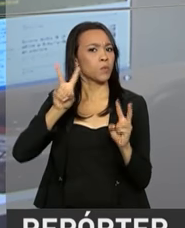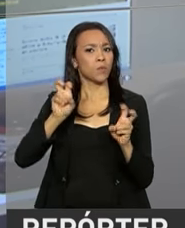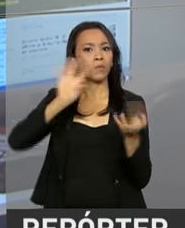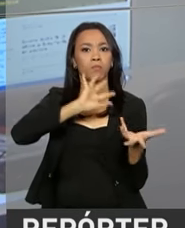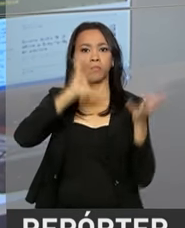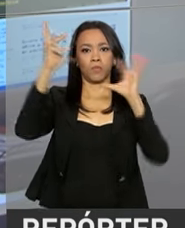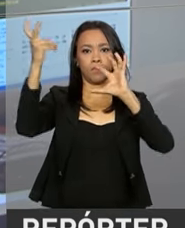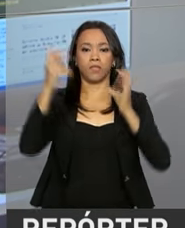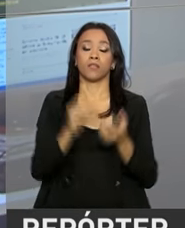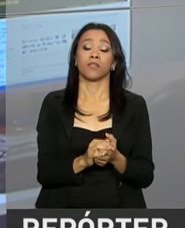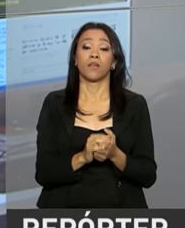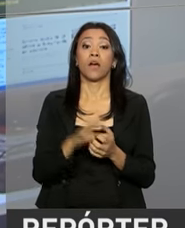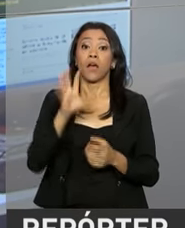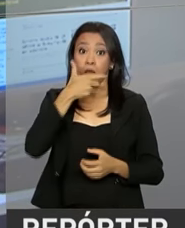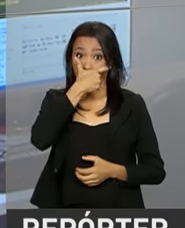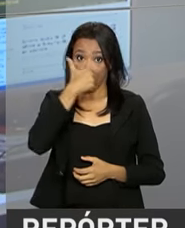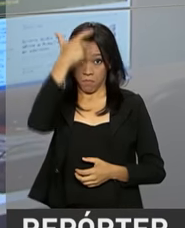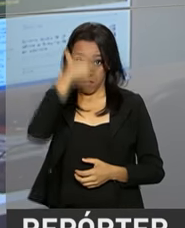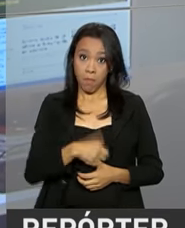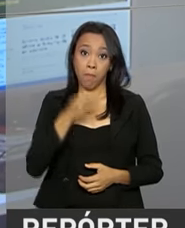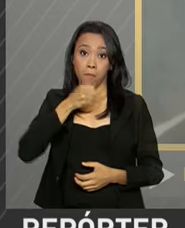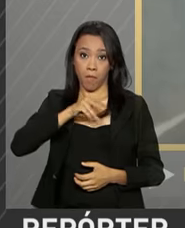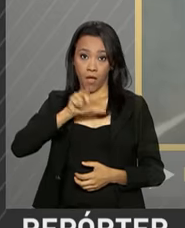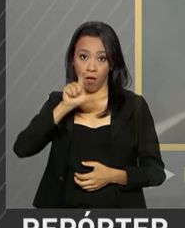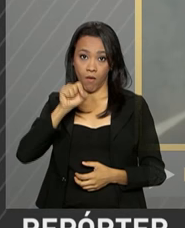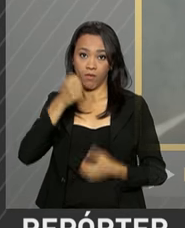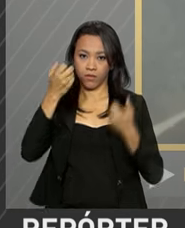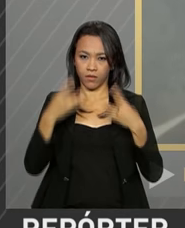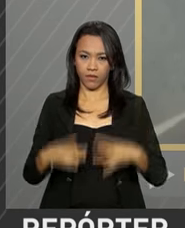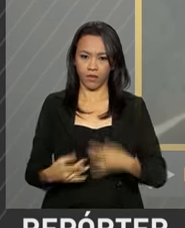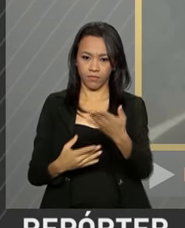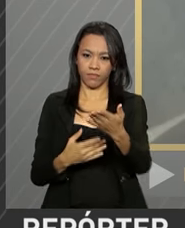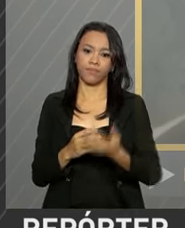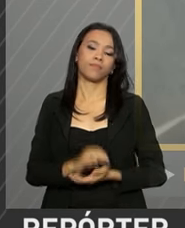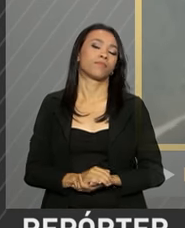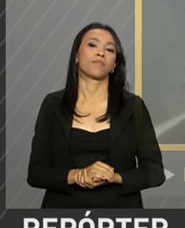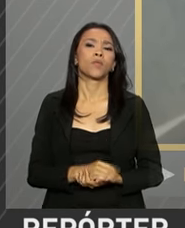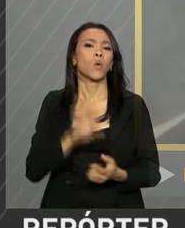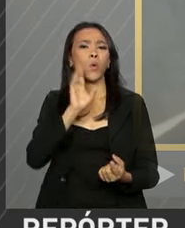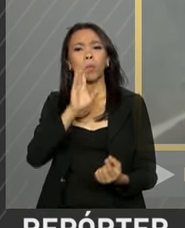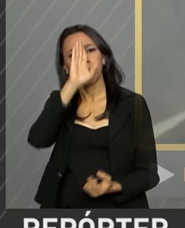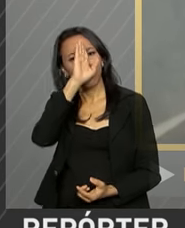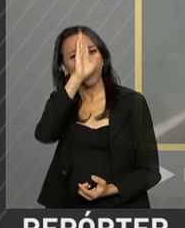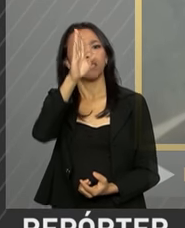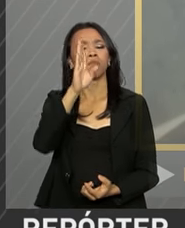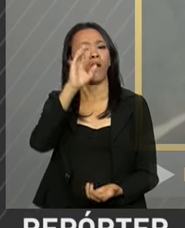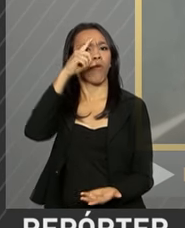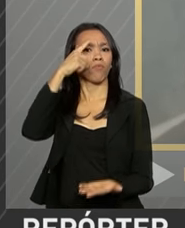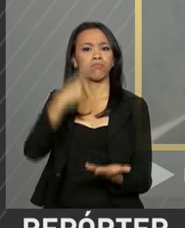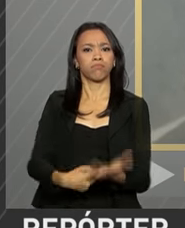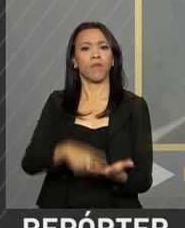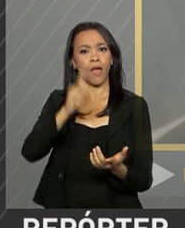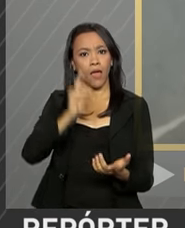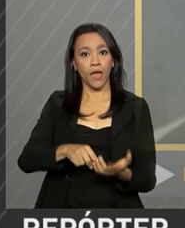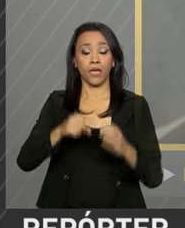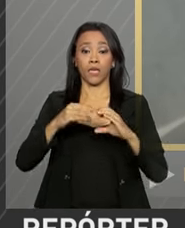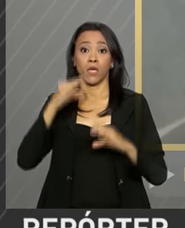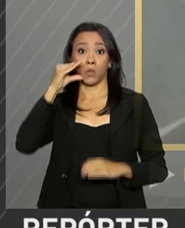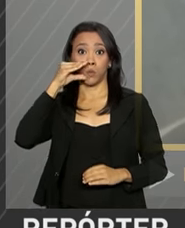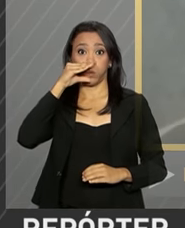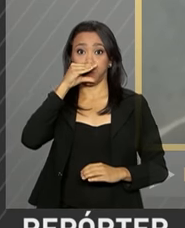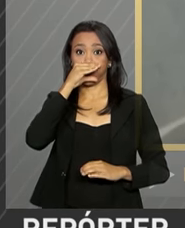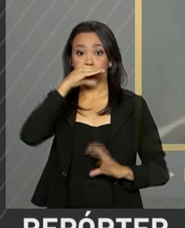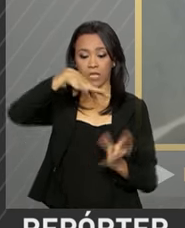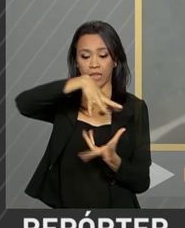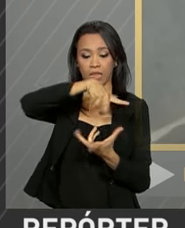O repórter Paulo La Sálvia tem os detalhes. O principal ponto do acordo é evitar que a temperatura da Terra aumente mais do que